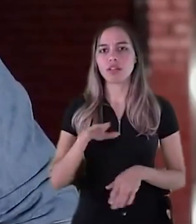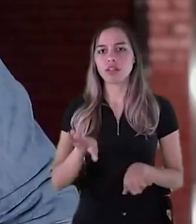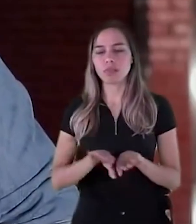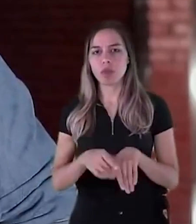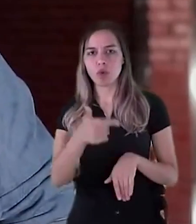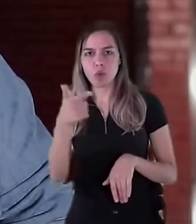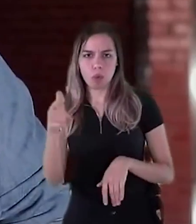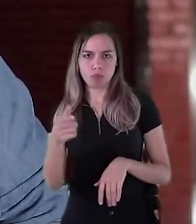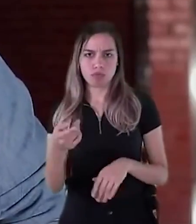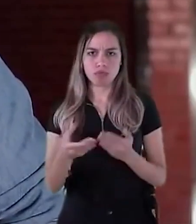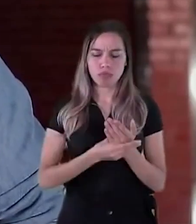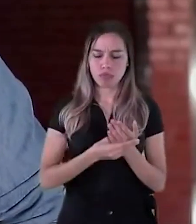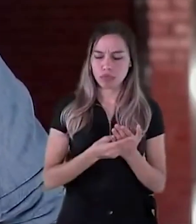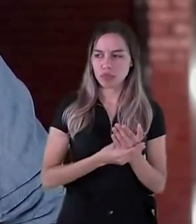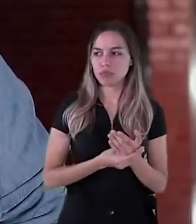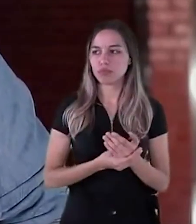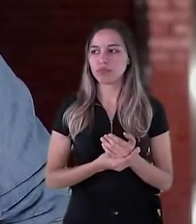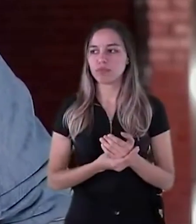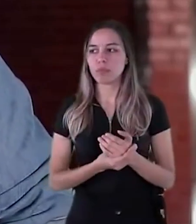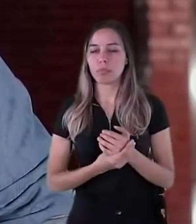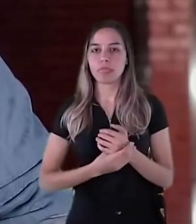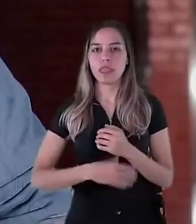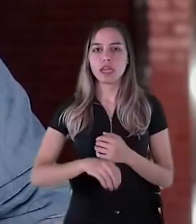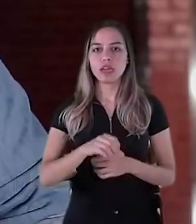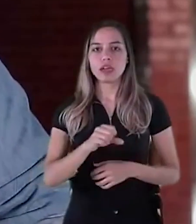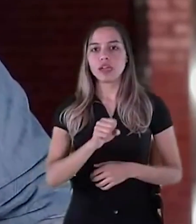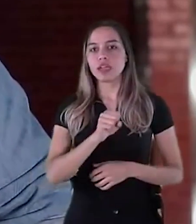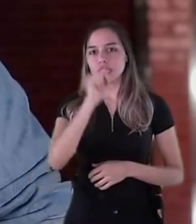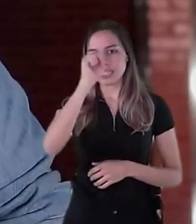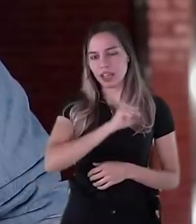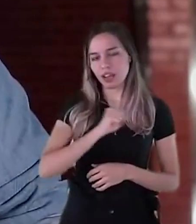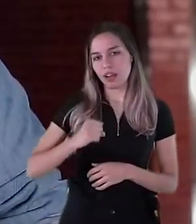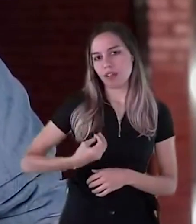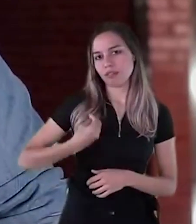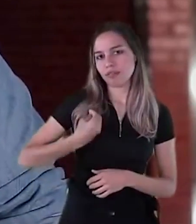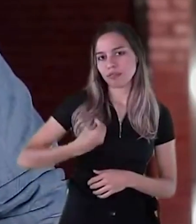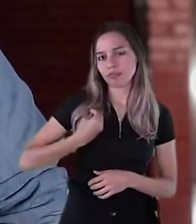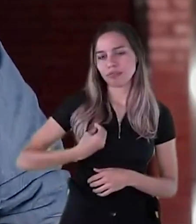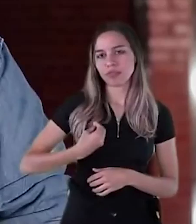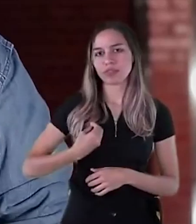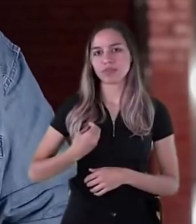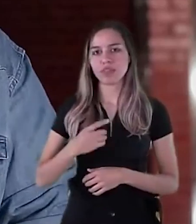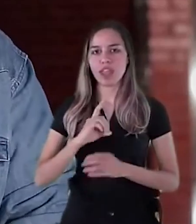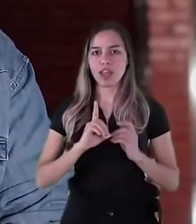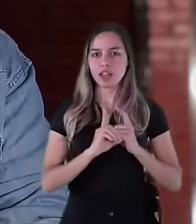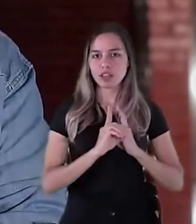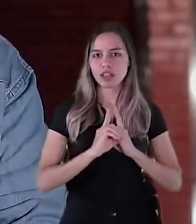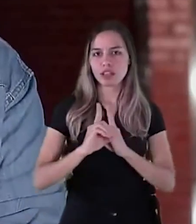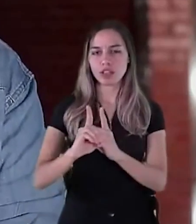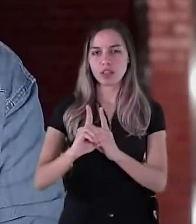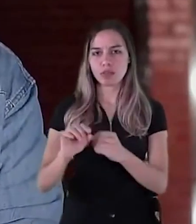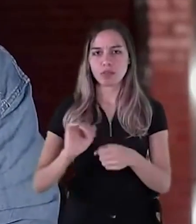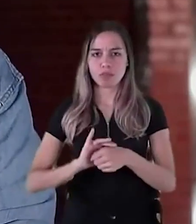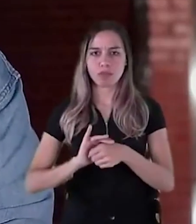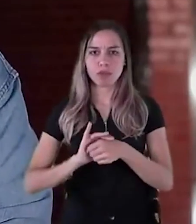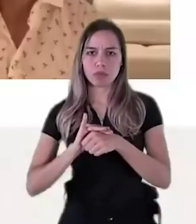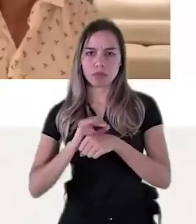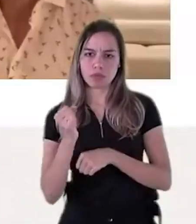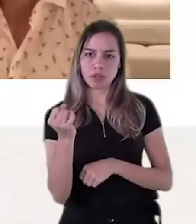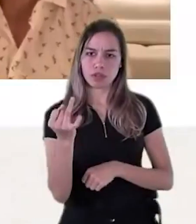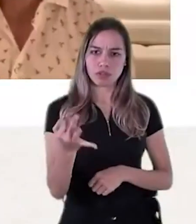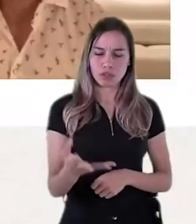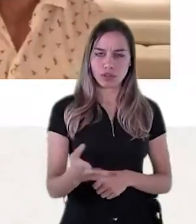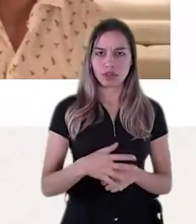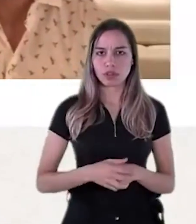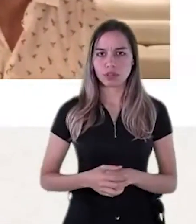Sempre um Papo, É Sagrado Viver, O Discípulo da Madrugada, Por onde for o teu passo, que lá esteja o